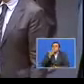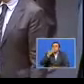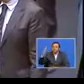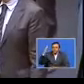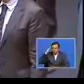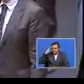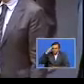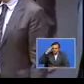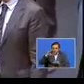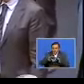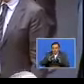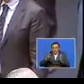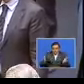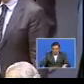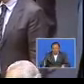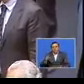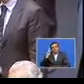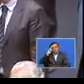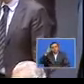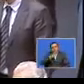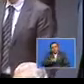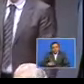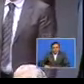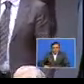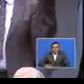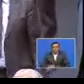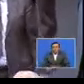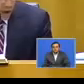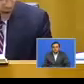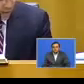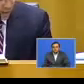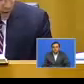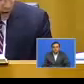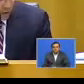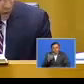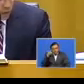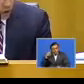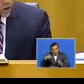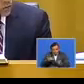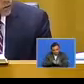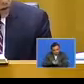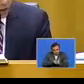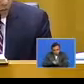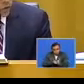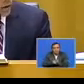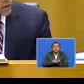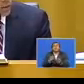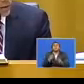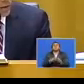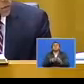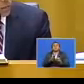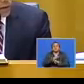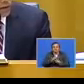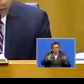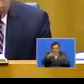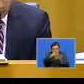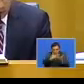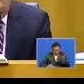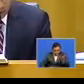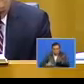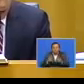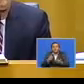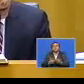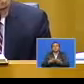esclarecimento da mesa através do senhor presidente. Muito obrigado. O presidente vai apurar e verificar qual o motivo da não veiculação da matéria completa